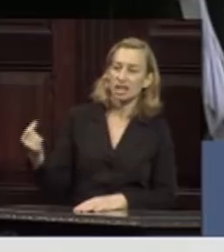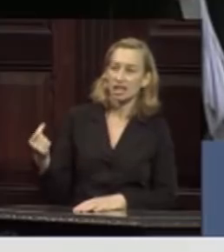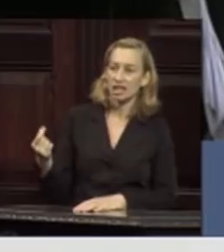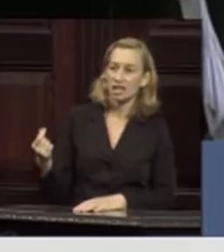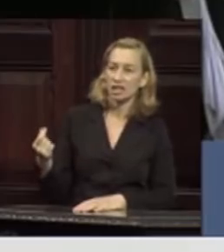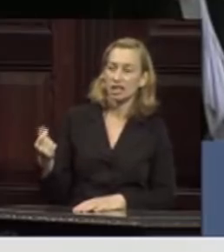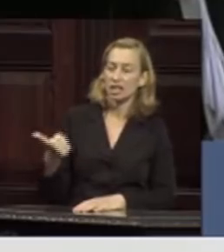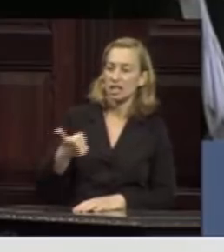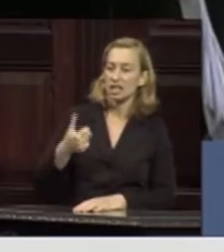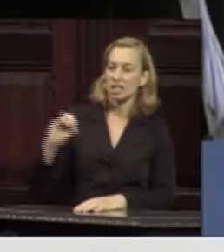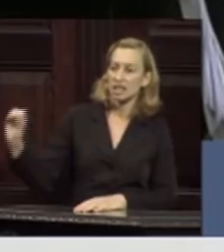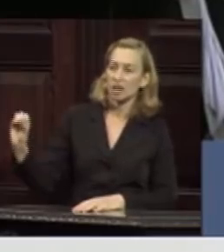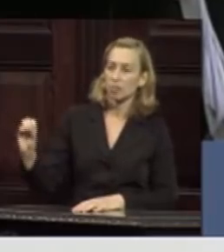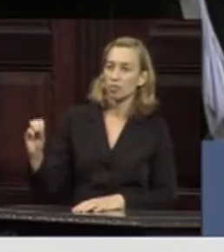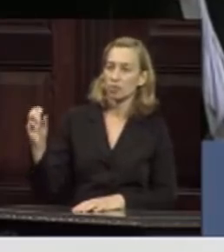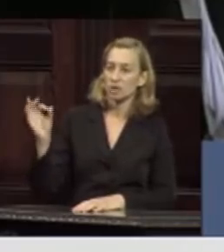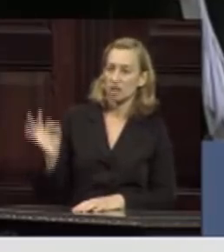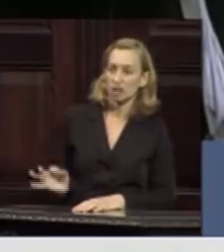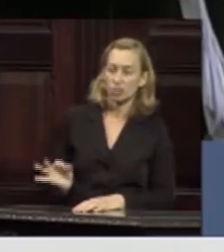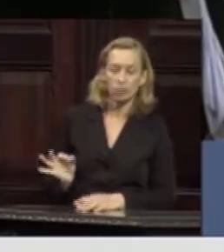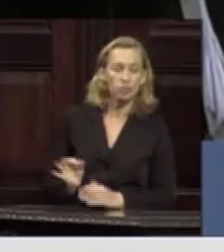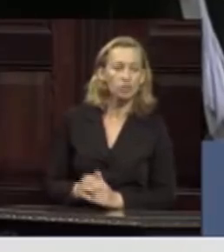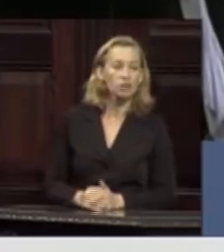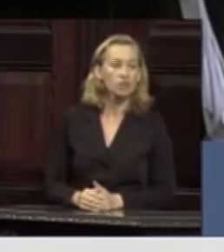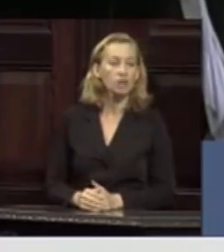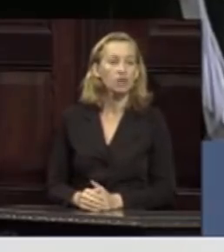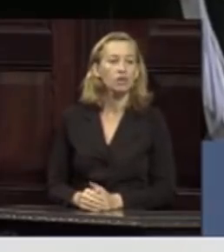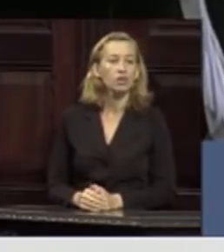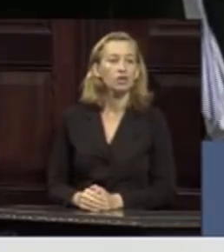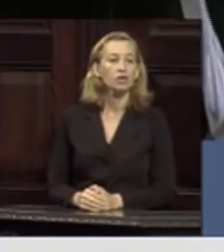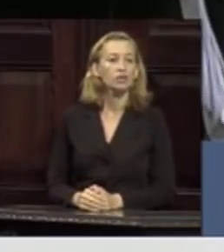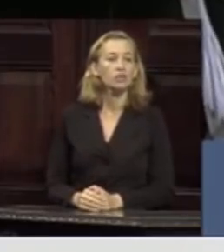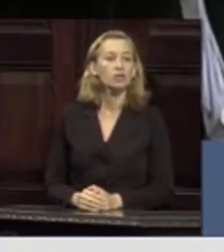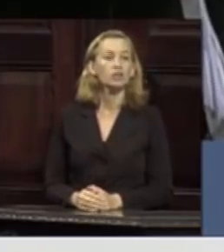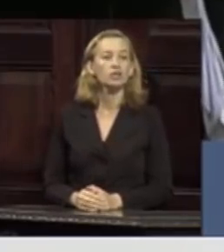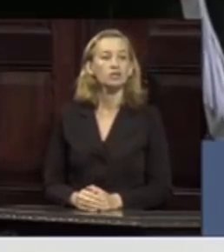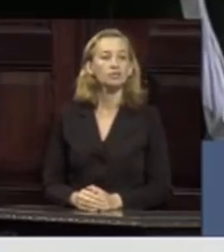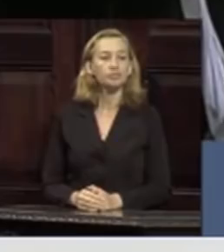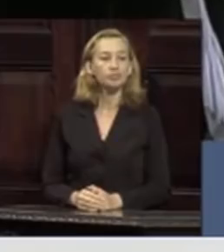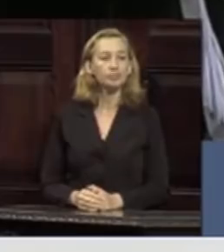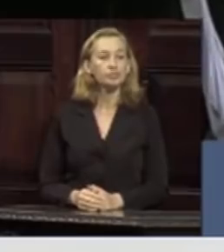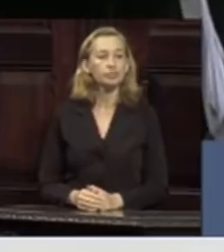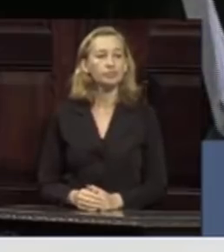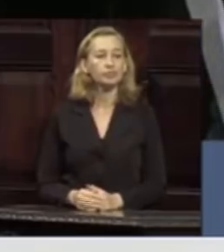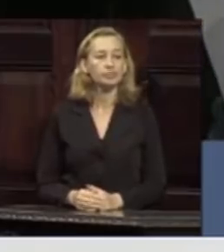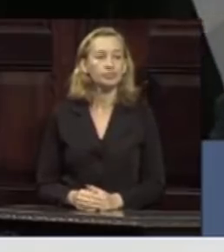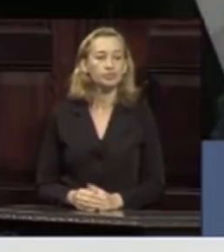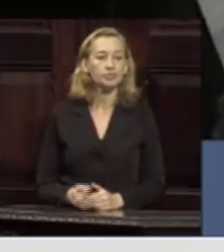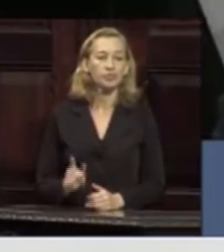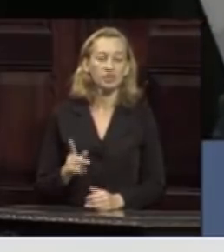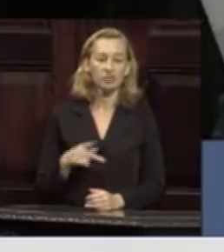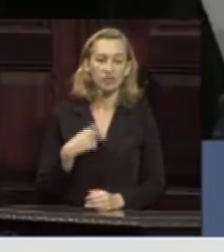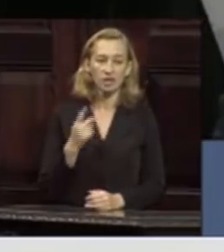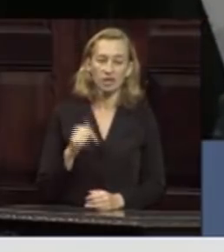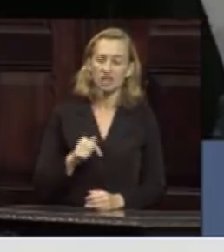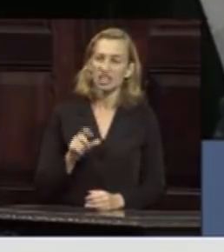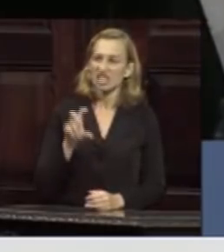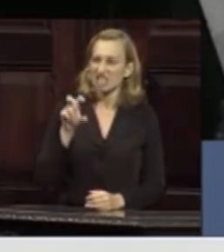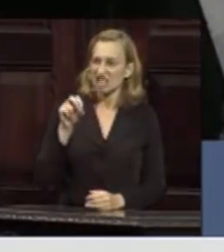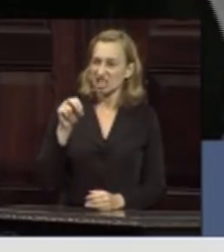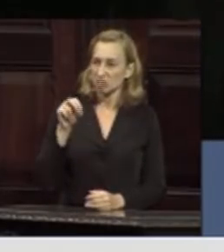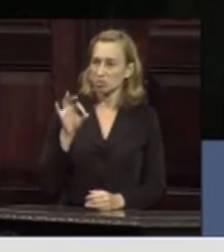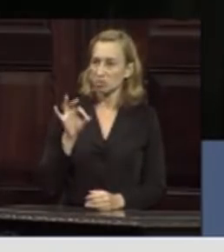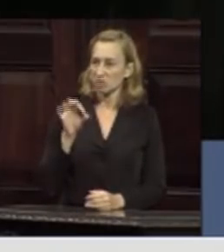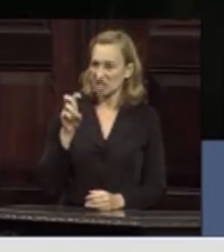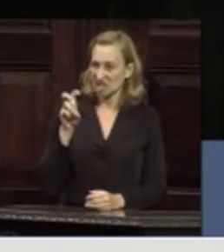muito curta para se combater a sonegação. E trazendo aqui 5% eu achei também muito pouco. Então